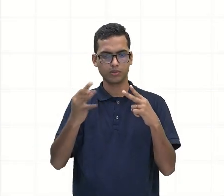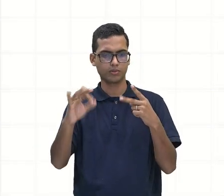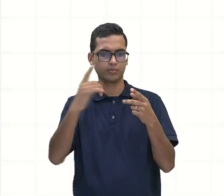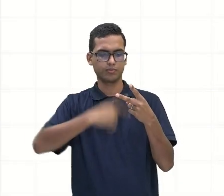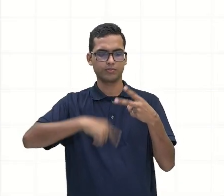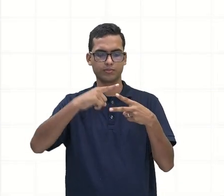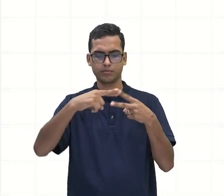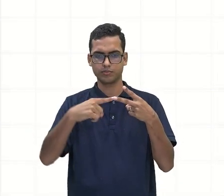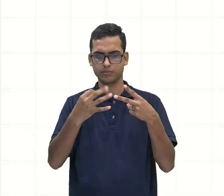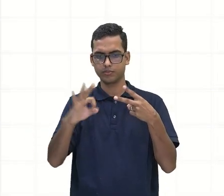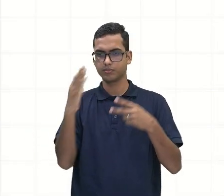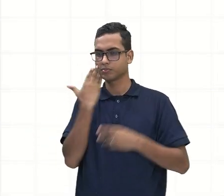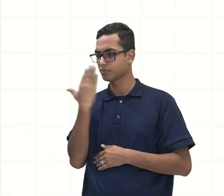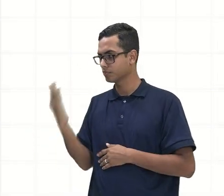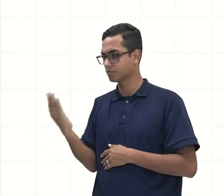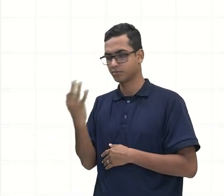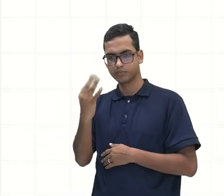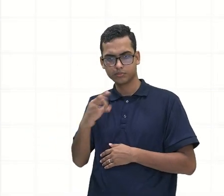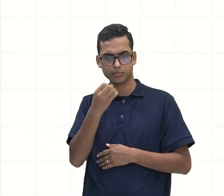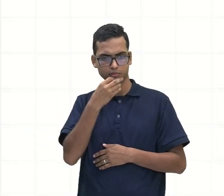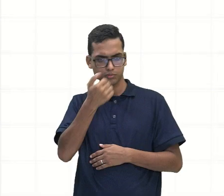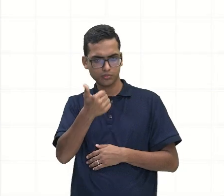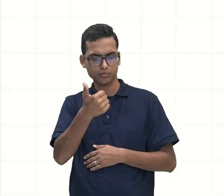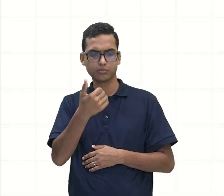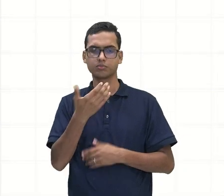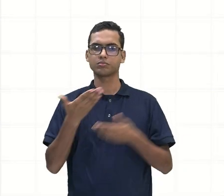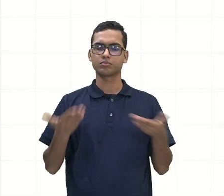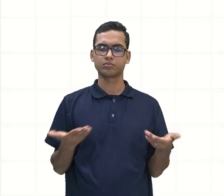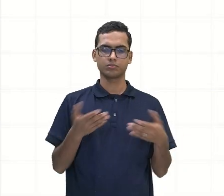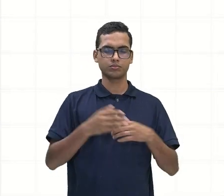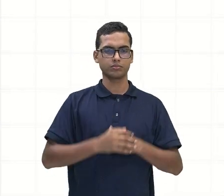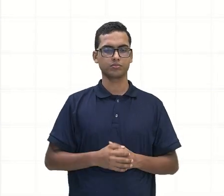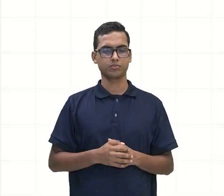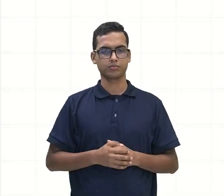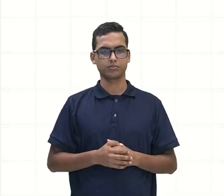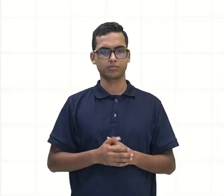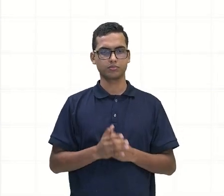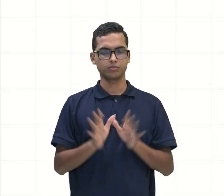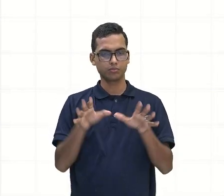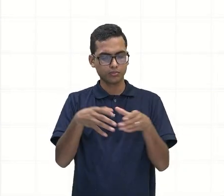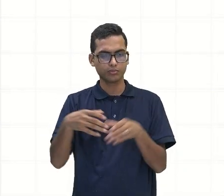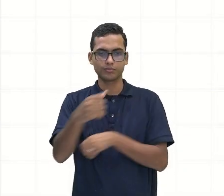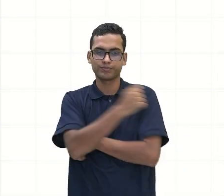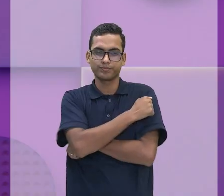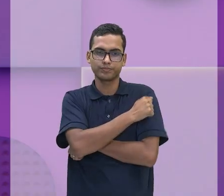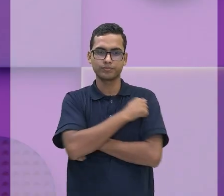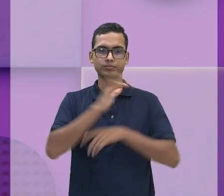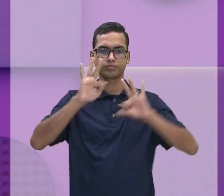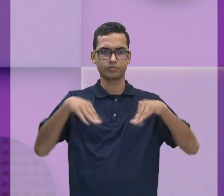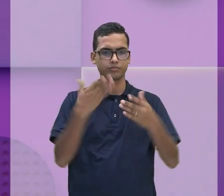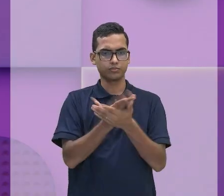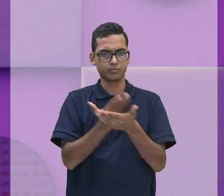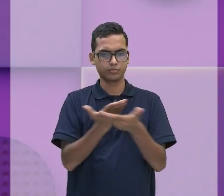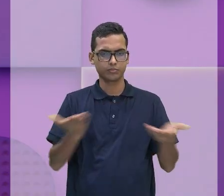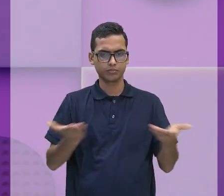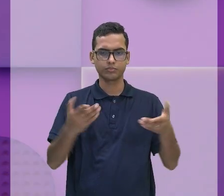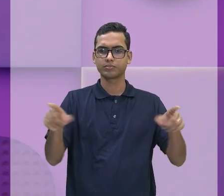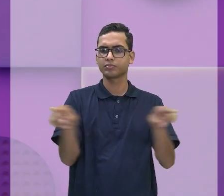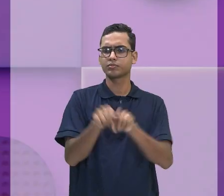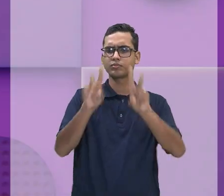dos ímpares. Tudo bem? Então, galerinha, essa foi a nossa aula,